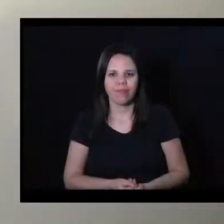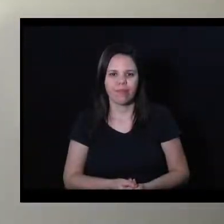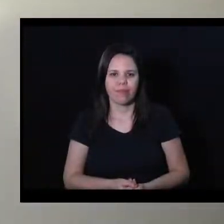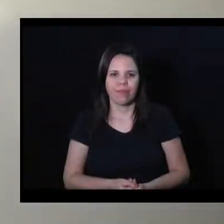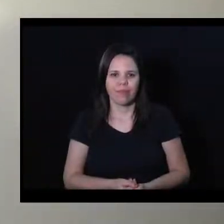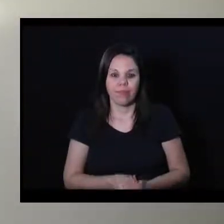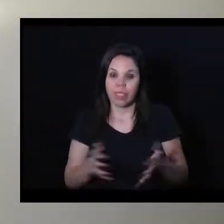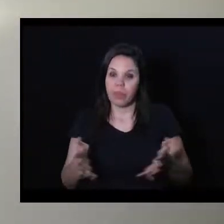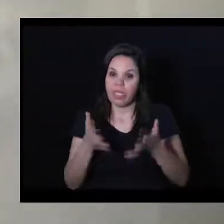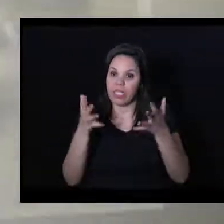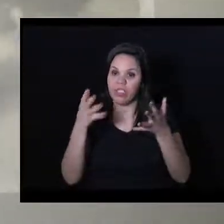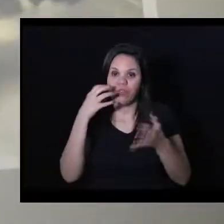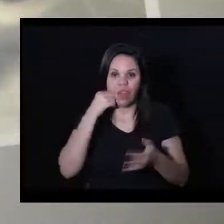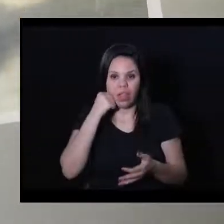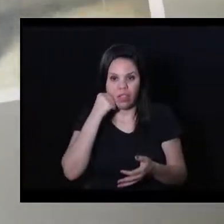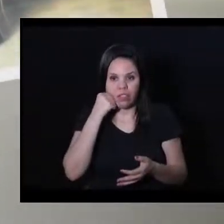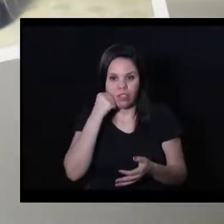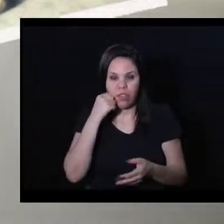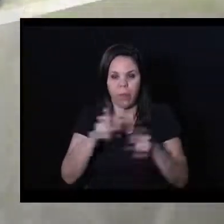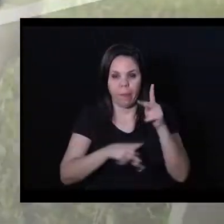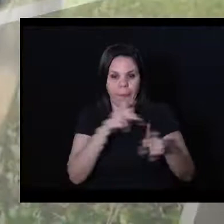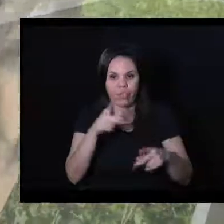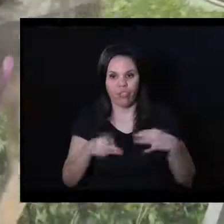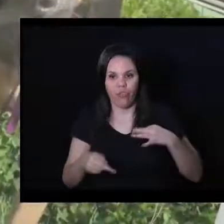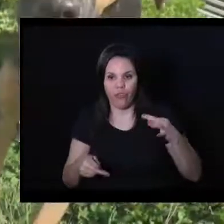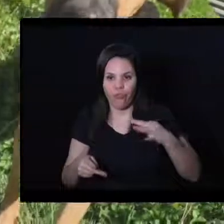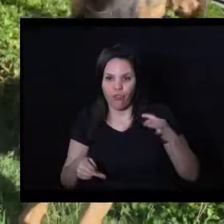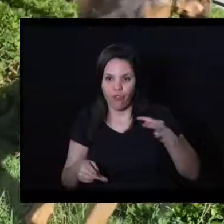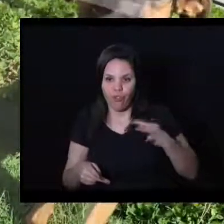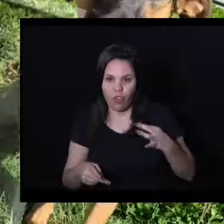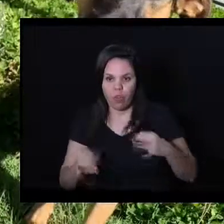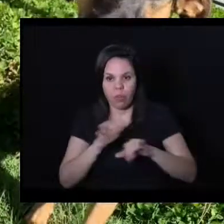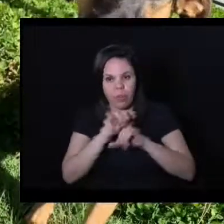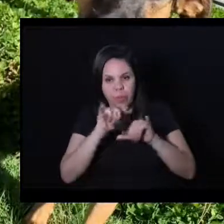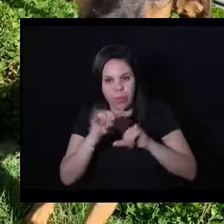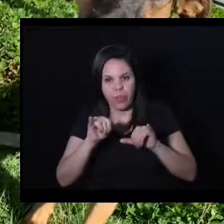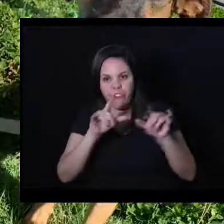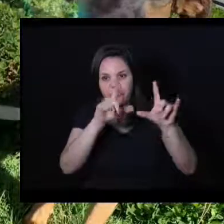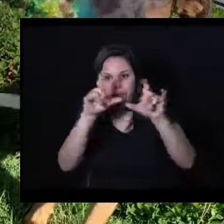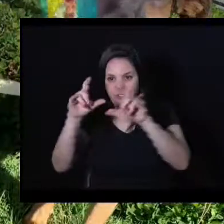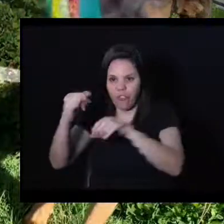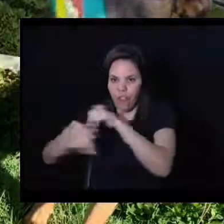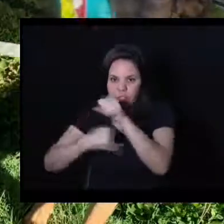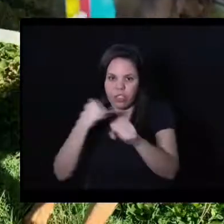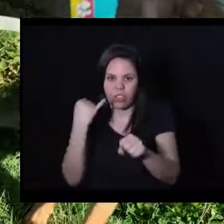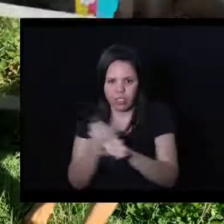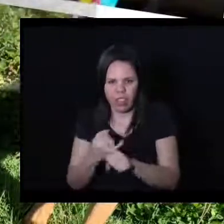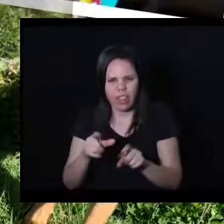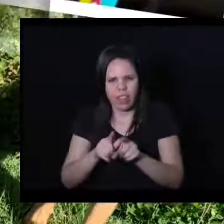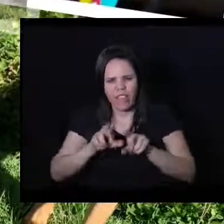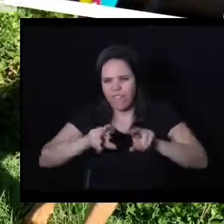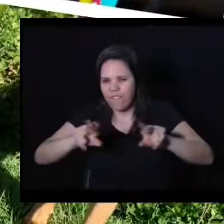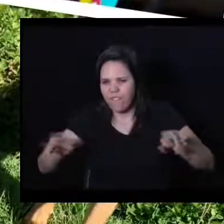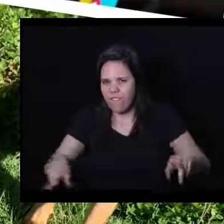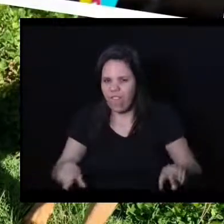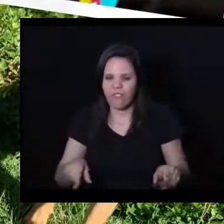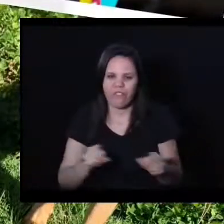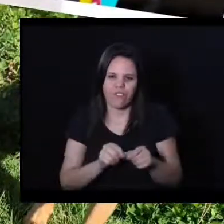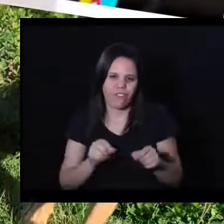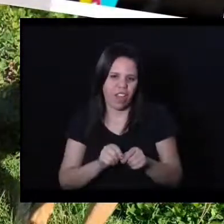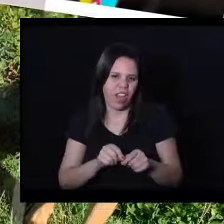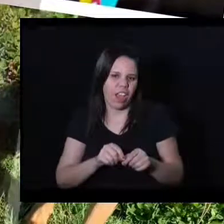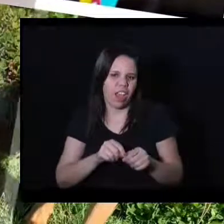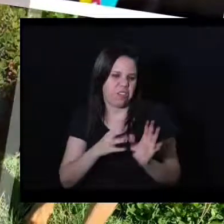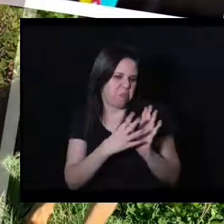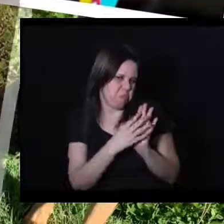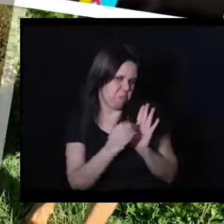Para incentivar a adoção, os voluntários do GAR divulgam fotos dos animais na internet. Tem bichinho que faz até pose. Tudo